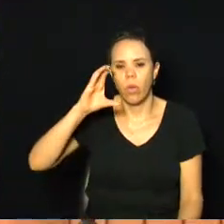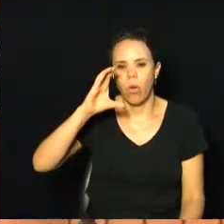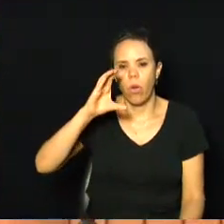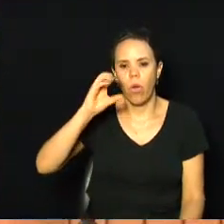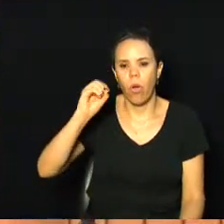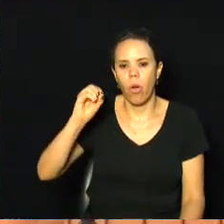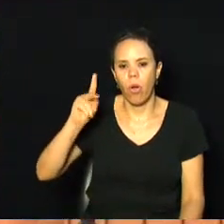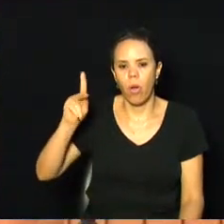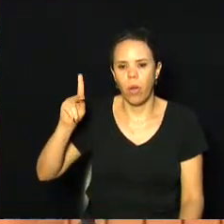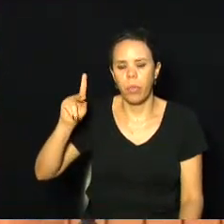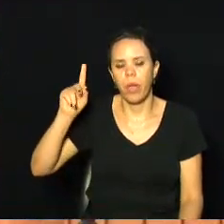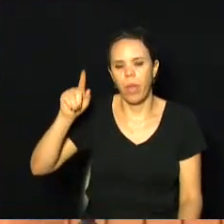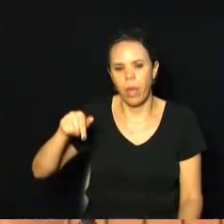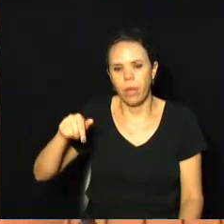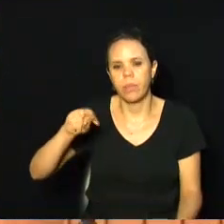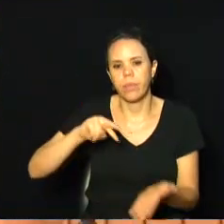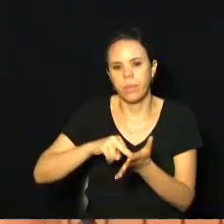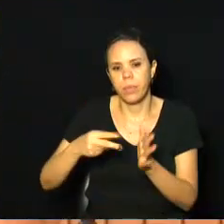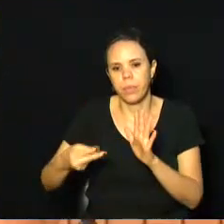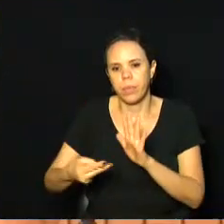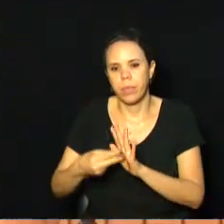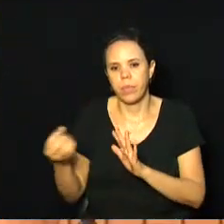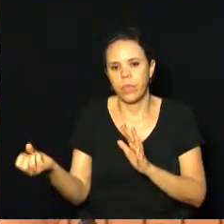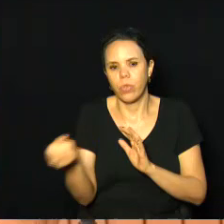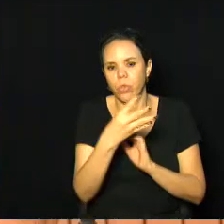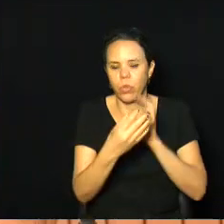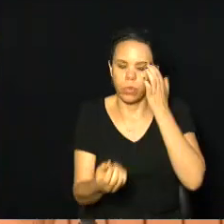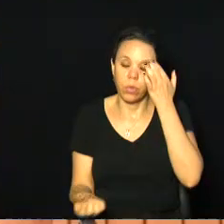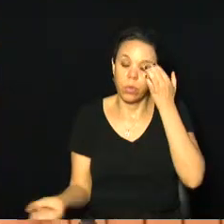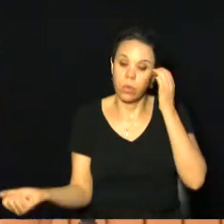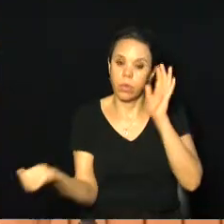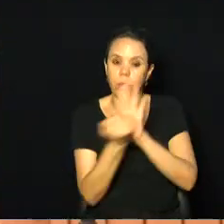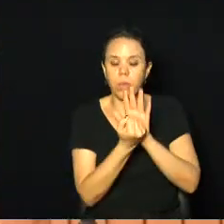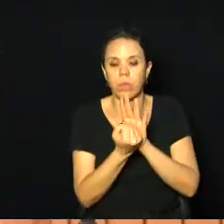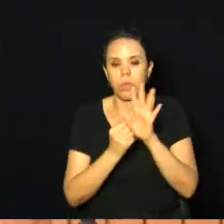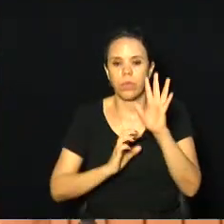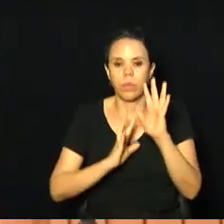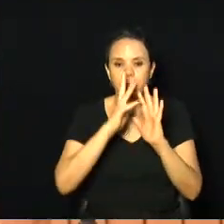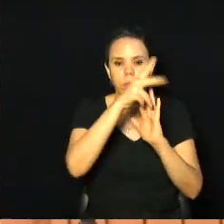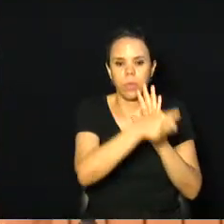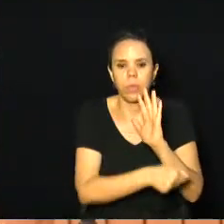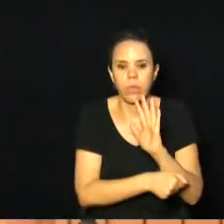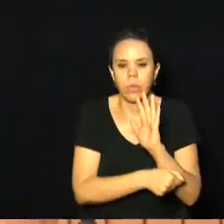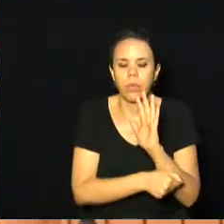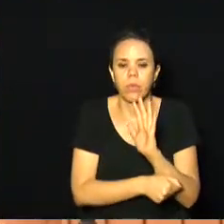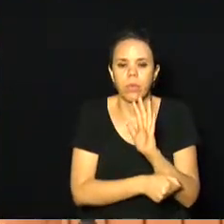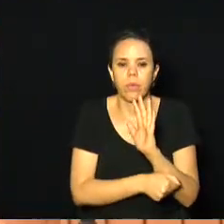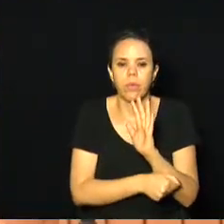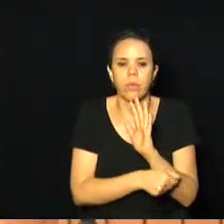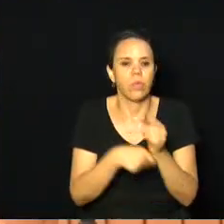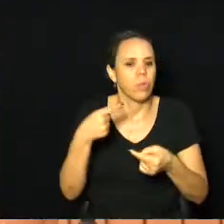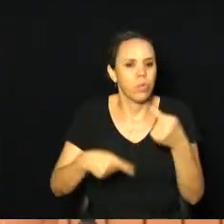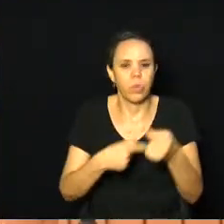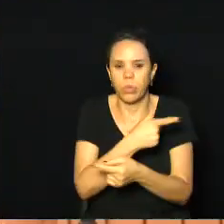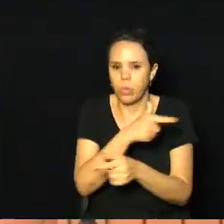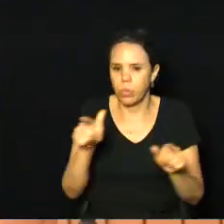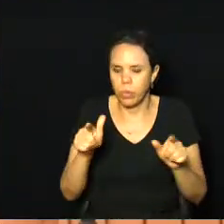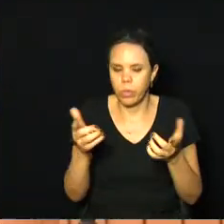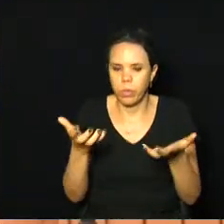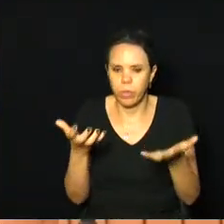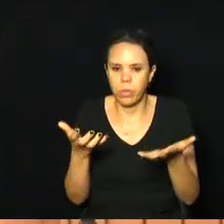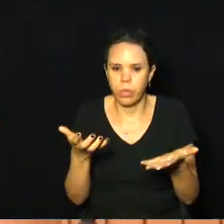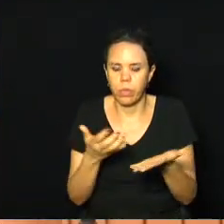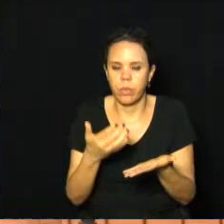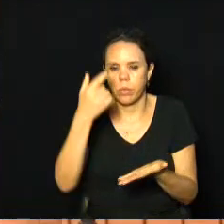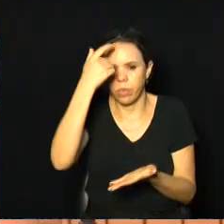sem dúvida, ela significará um novo marco para a questão ambiental. Isso não tem mais discussão. Mas eu queria, como eu